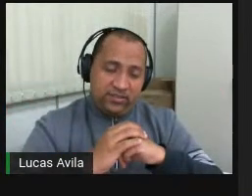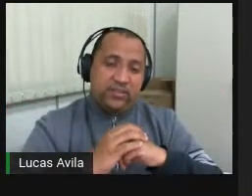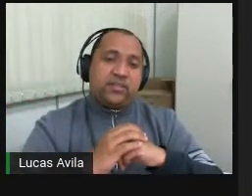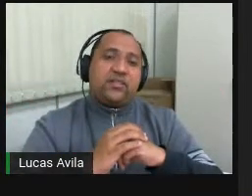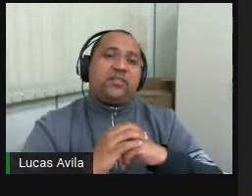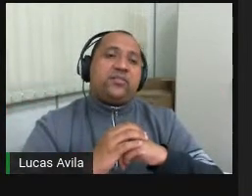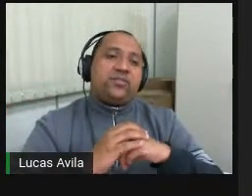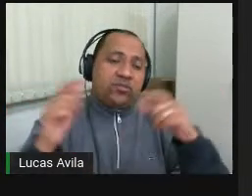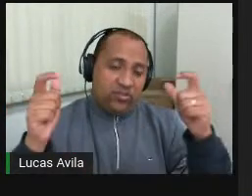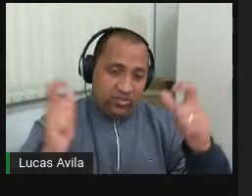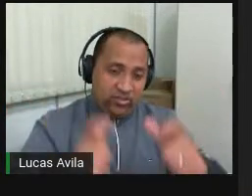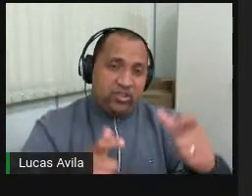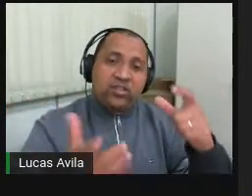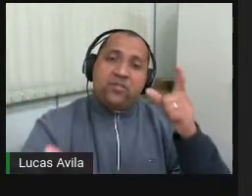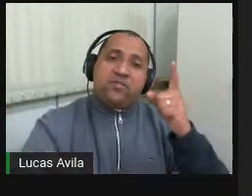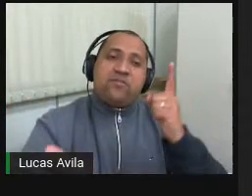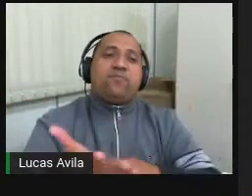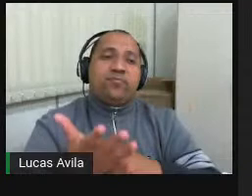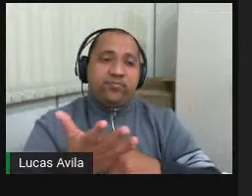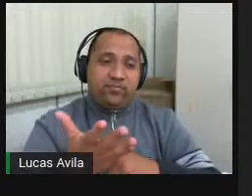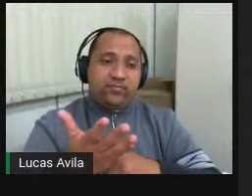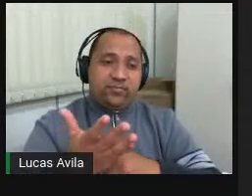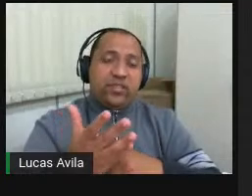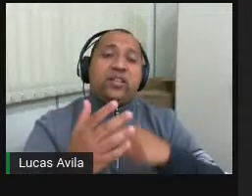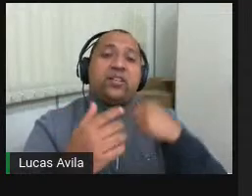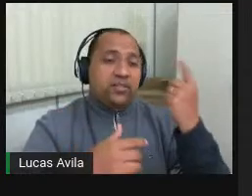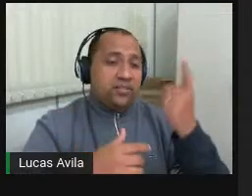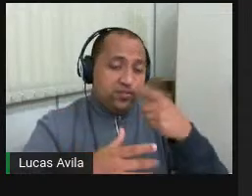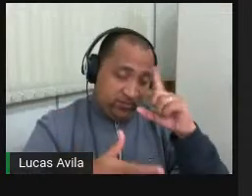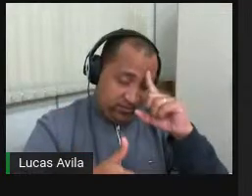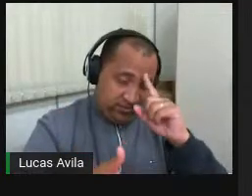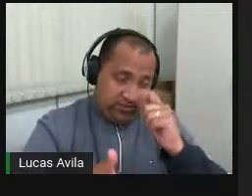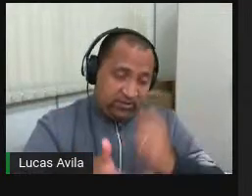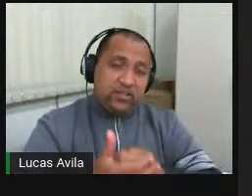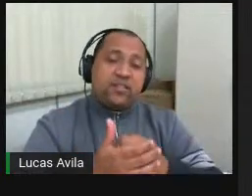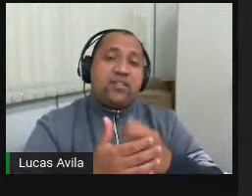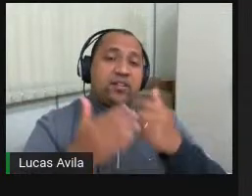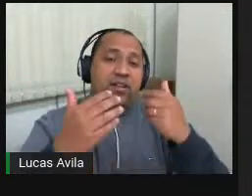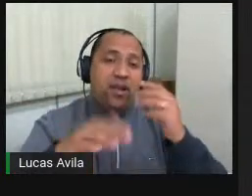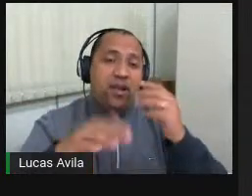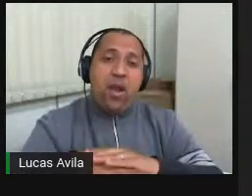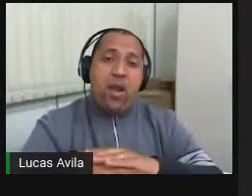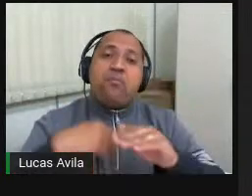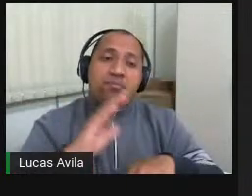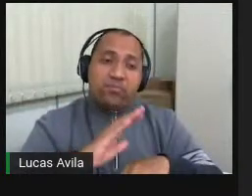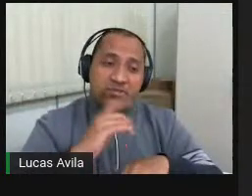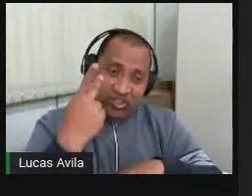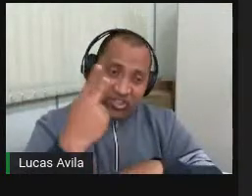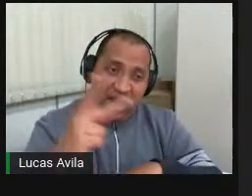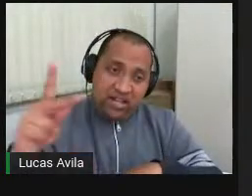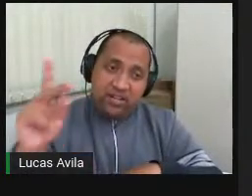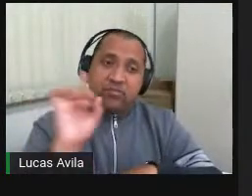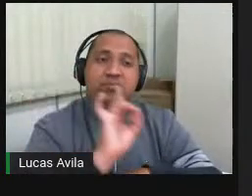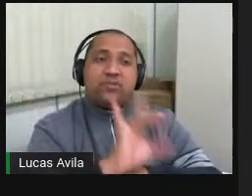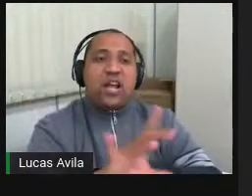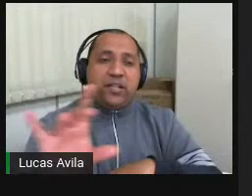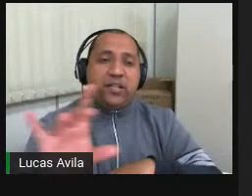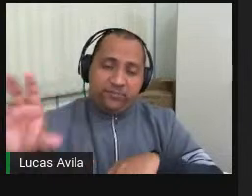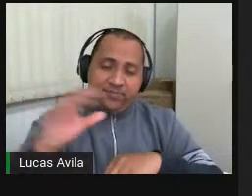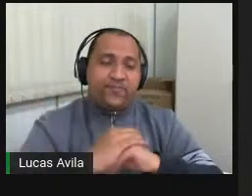nosso compromisso. Esta é a decisão que está na nossa mão, e queria dizer